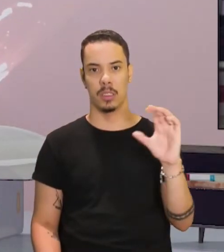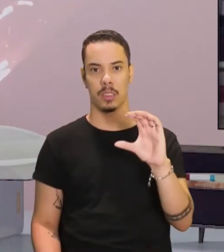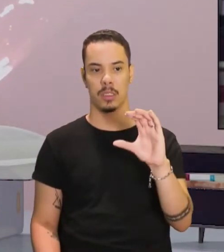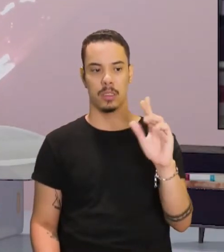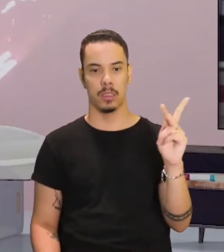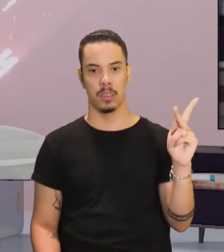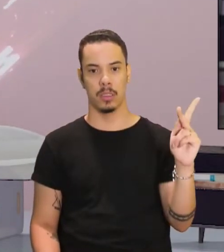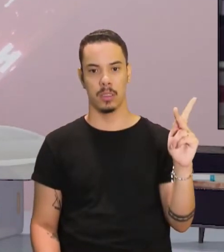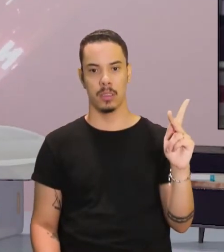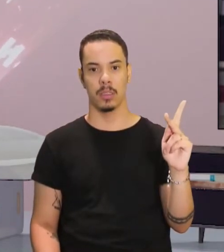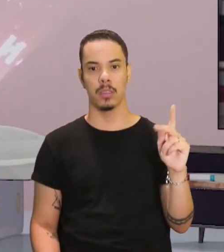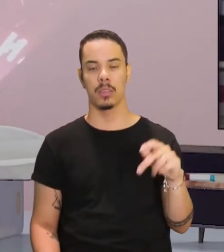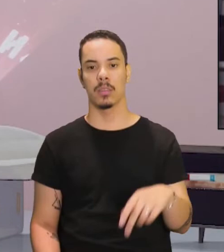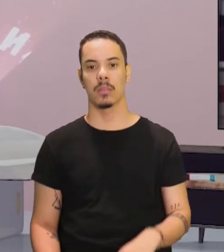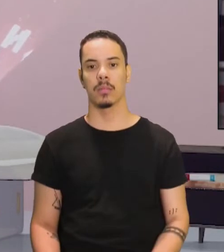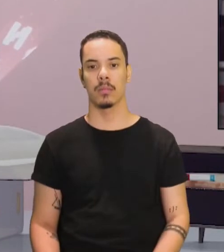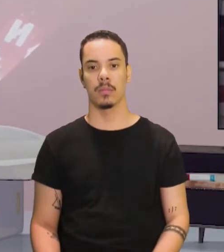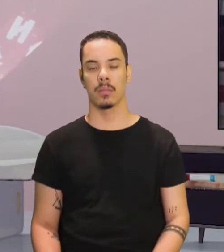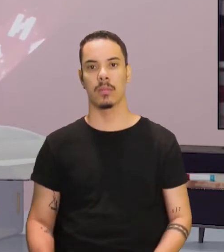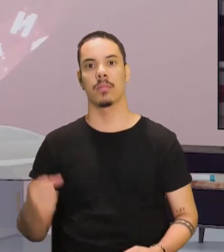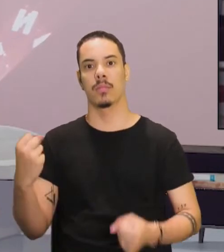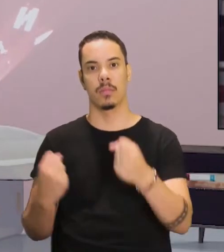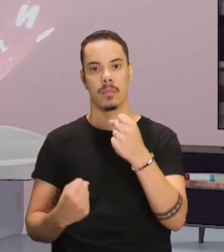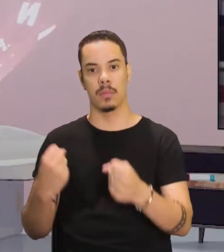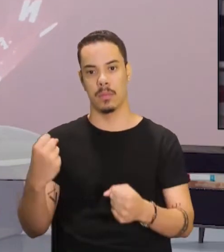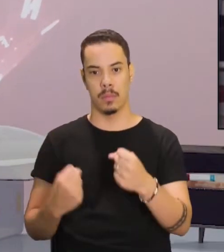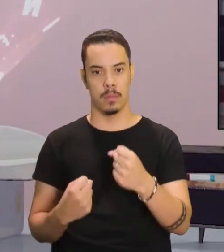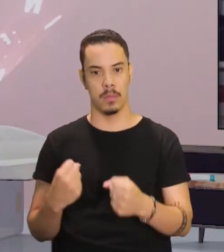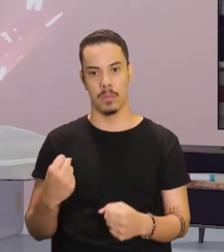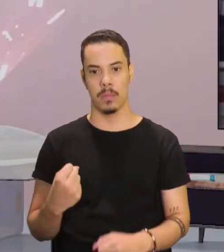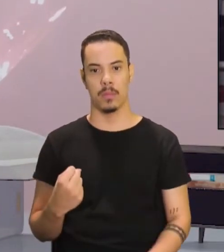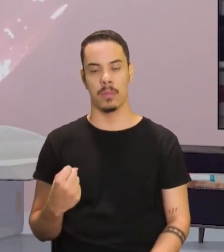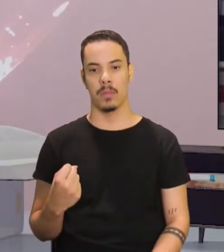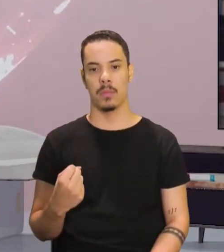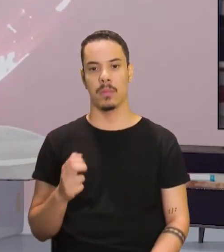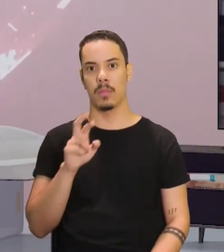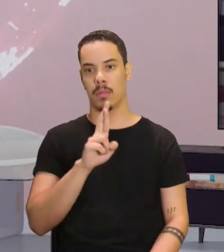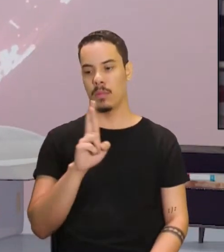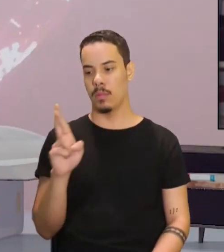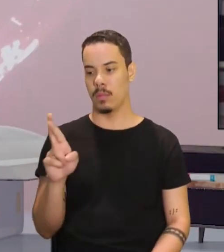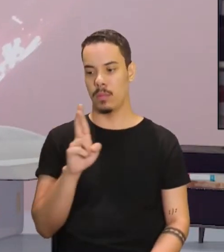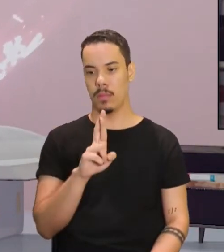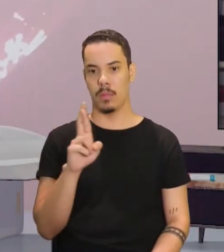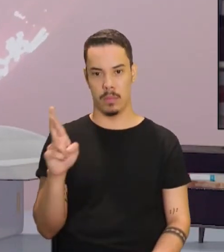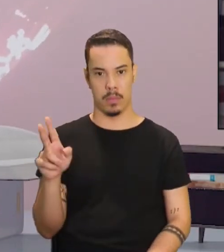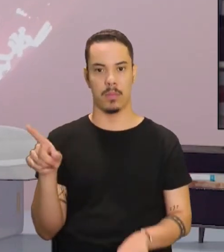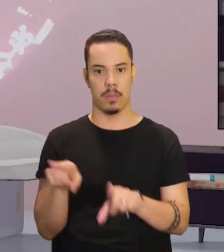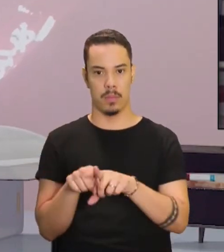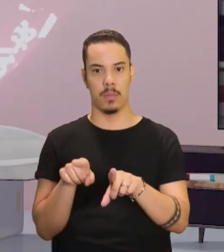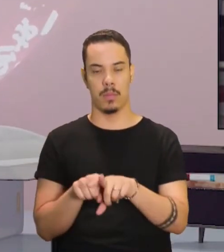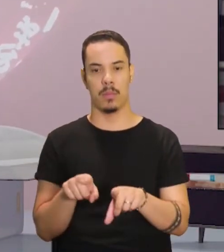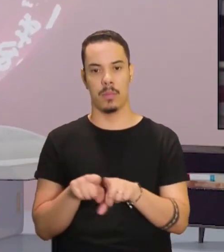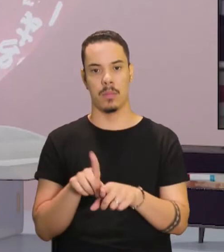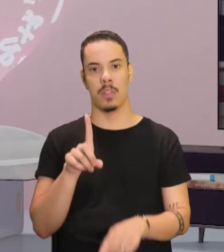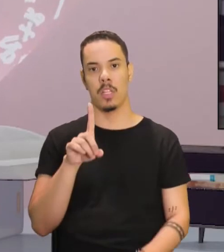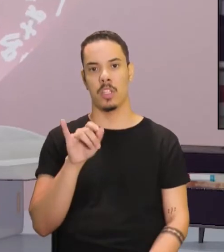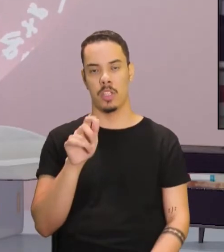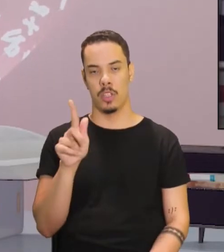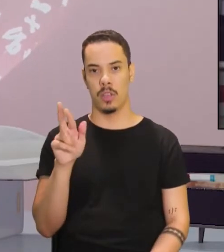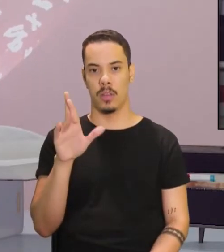tá certo? Então, dígrafo, carro, 2 letras, o RR, que é o dígrafo, 2